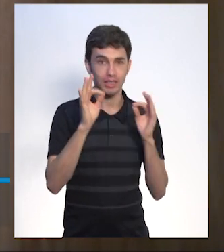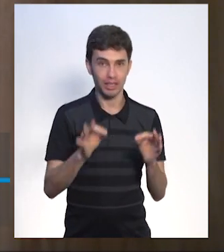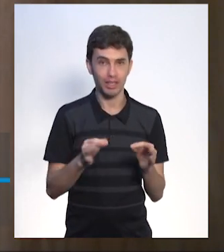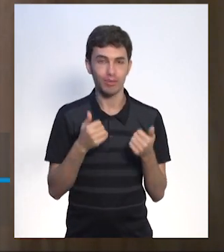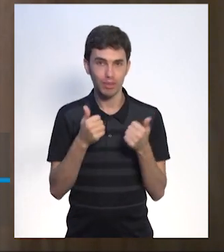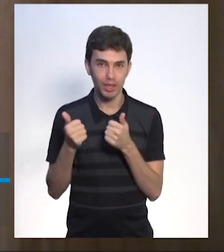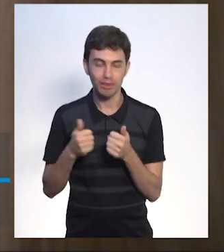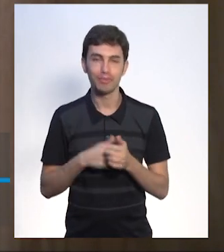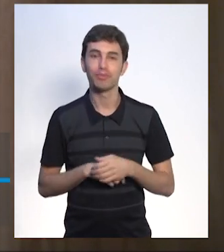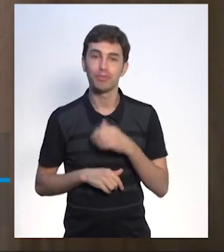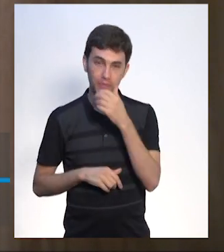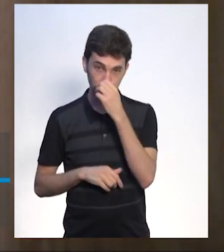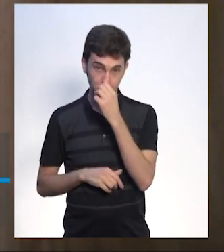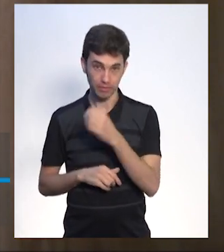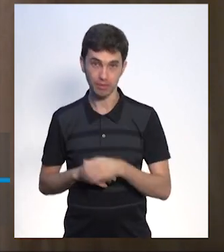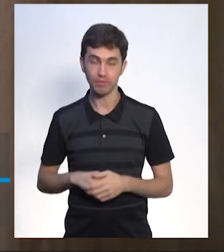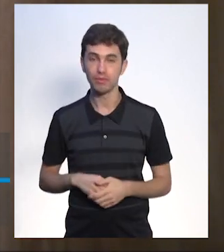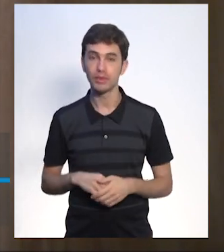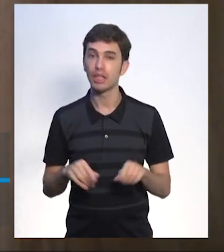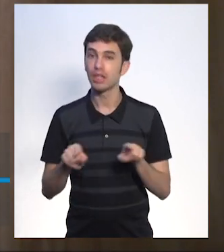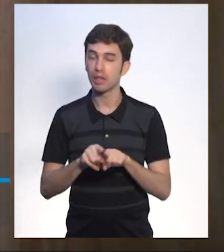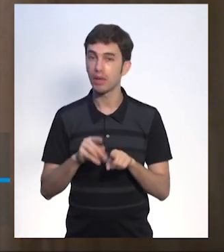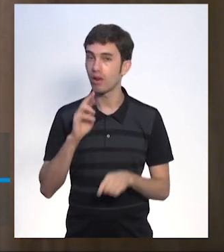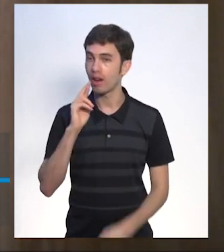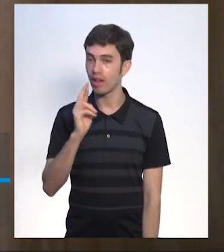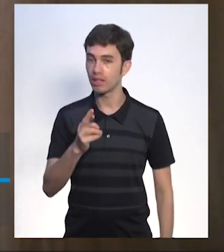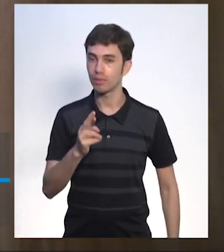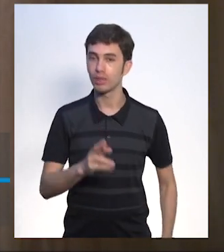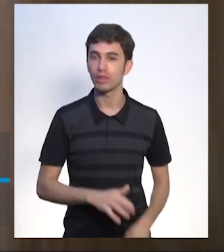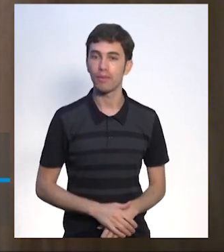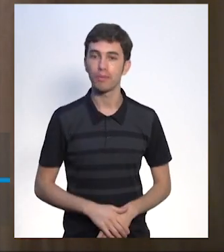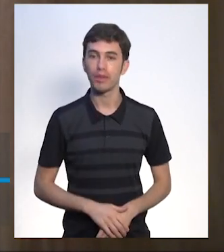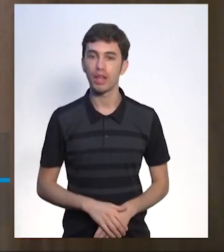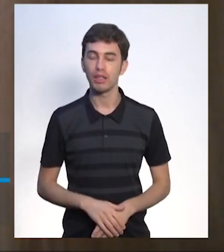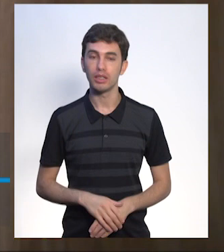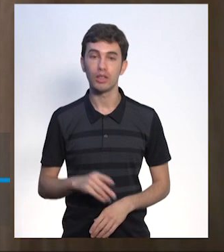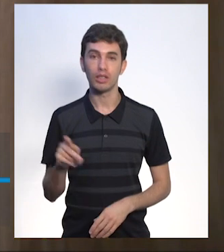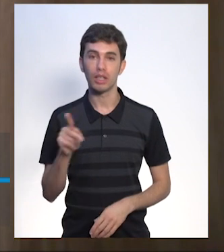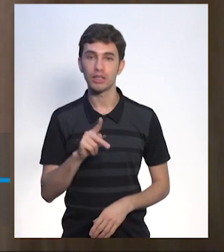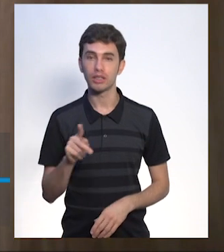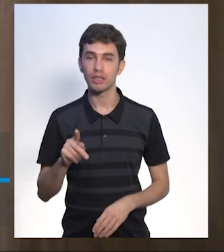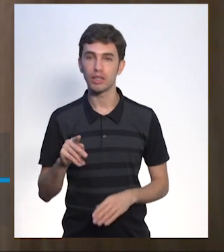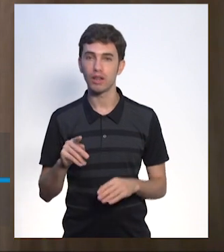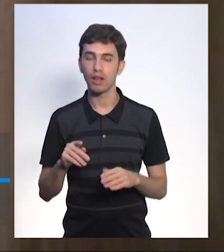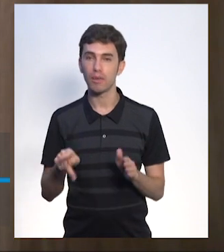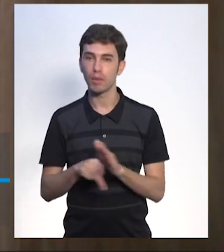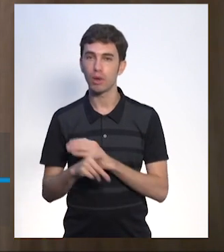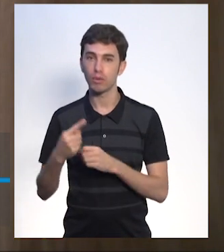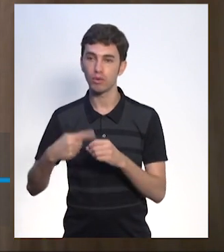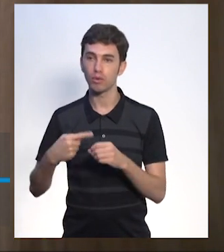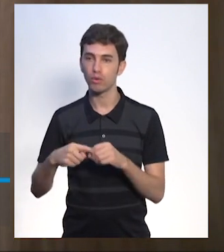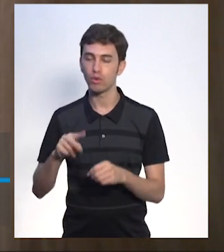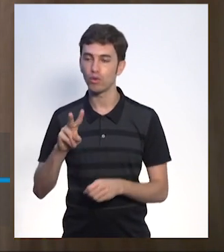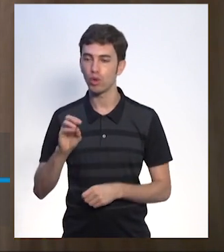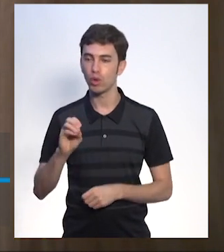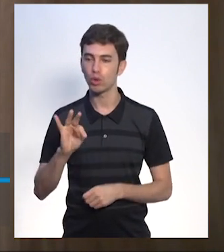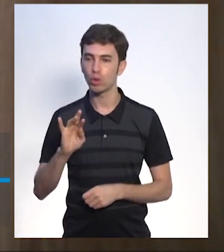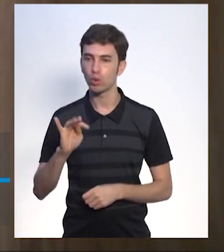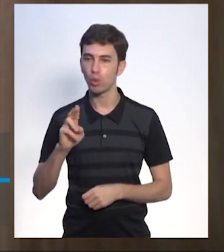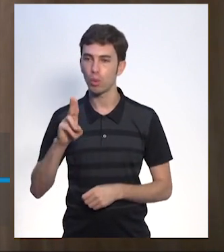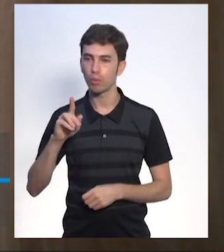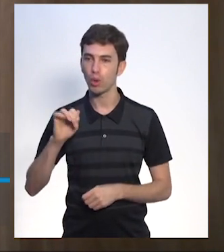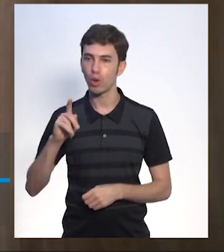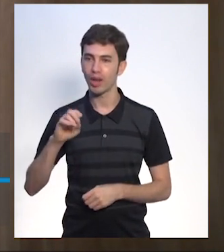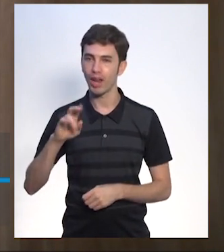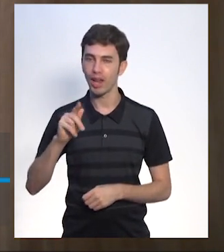combinado? E, ó, Osmar, em relação às respostas, os alunos da Escola Juraci, lá de Votuporanga, colocaram que todas